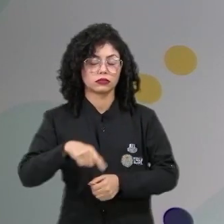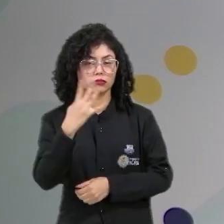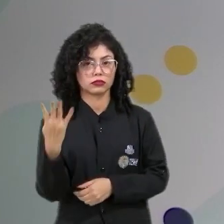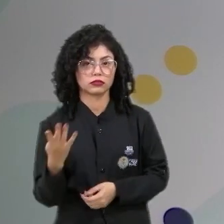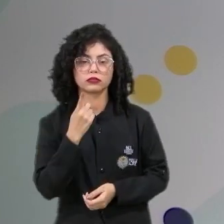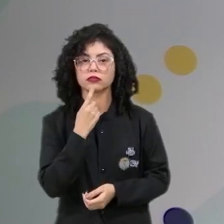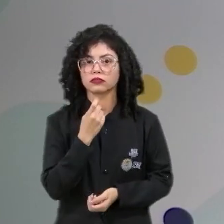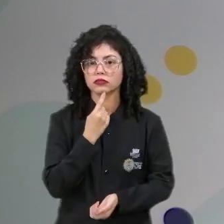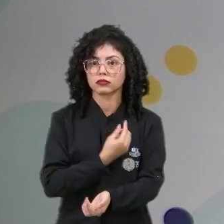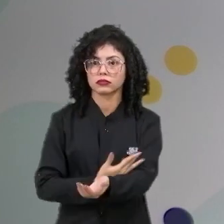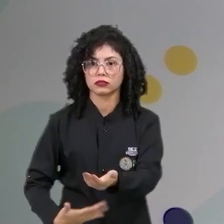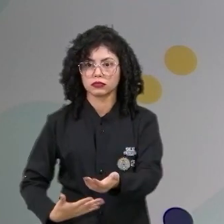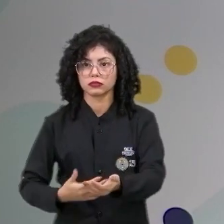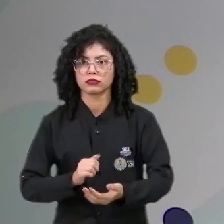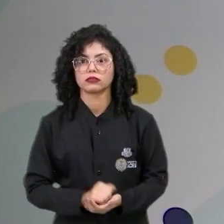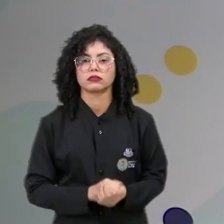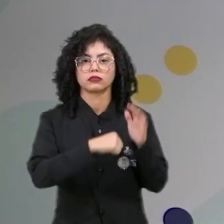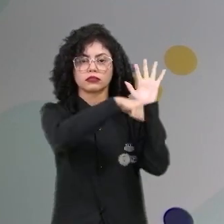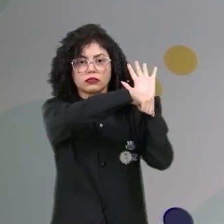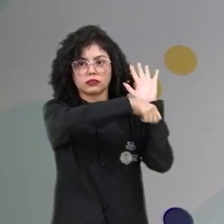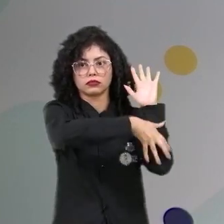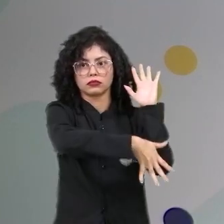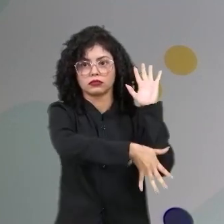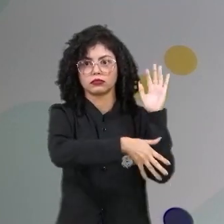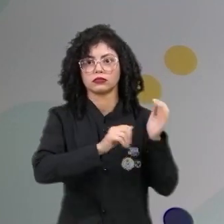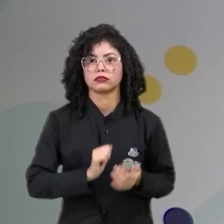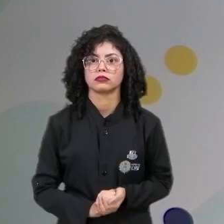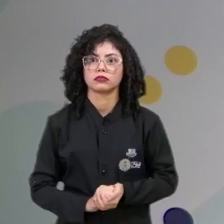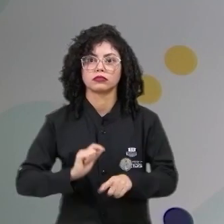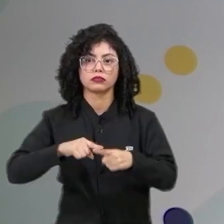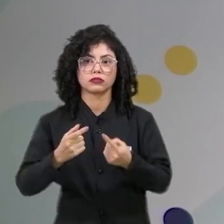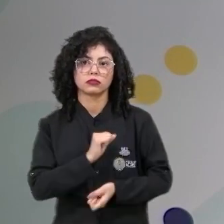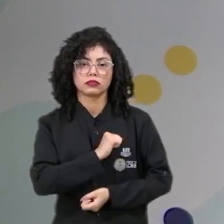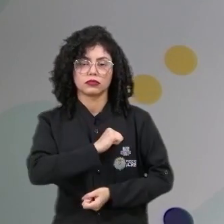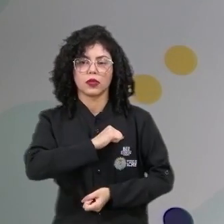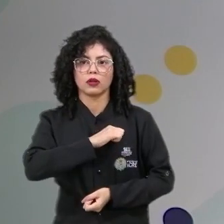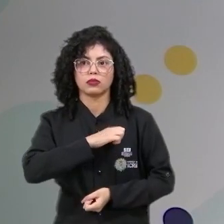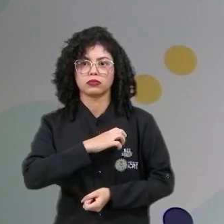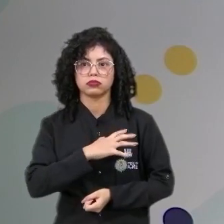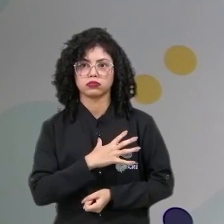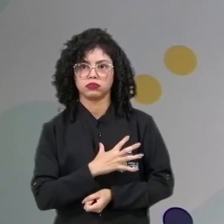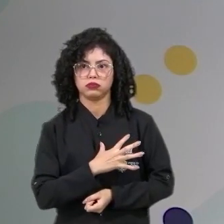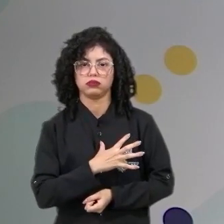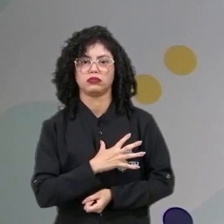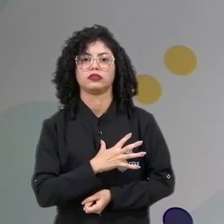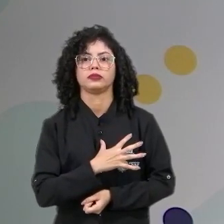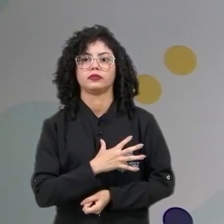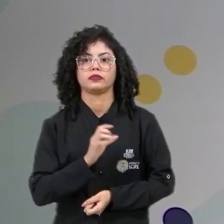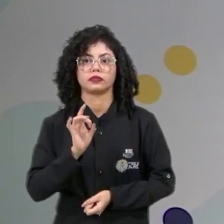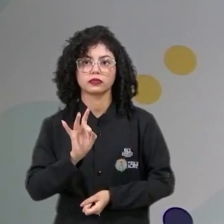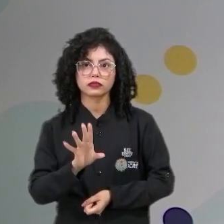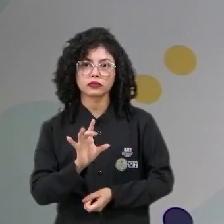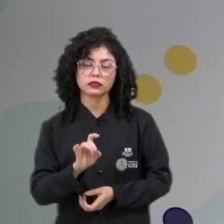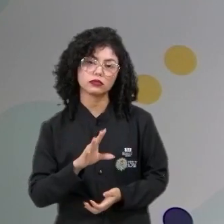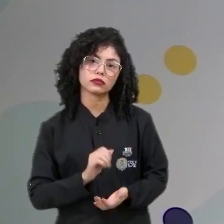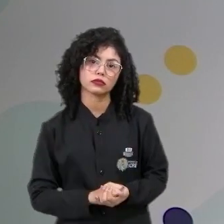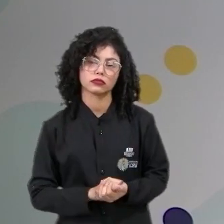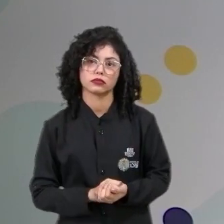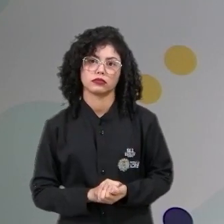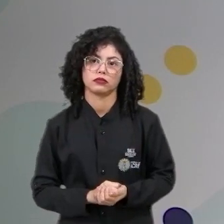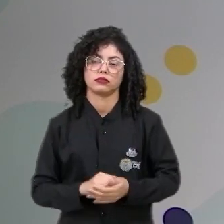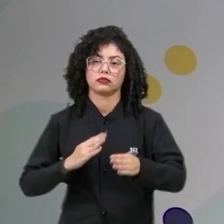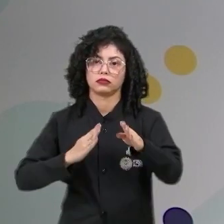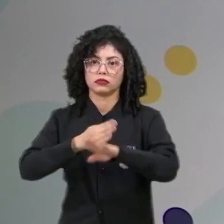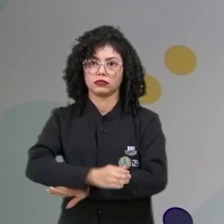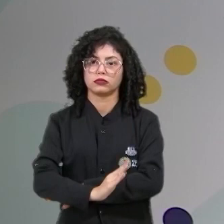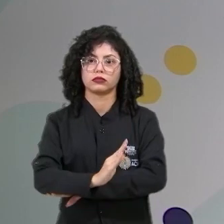de sangue para os vasos, para as artérias. Mas aí o coração relaxou. Só que o sangue continuou passando